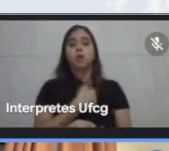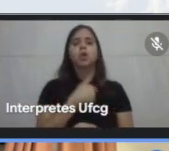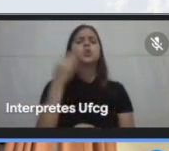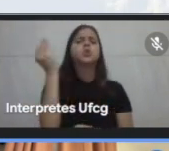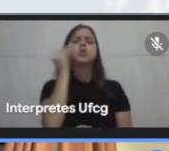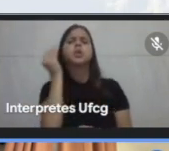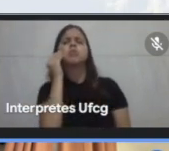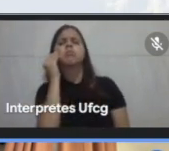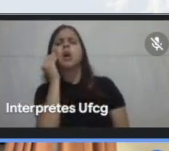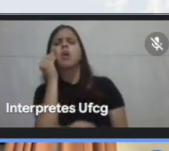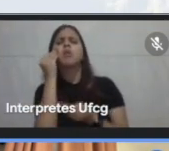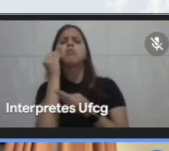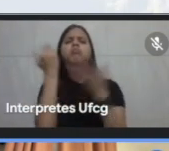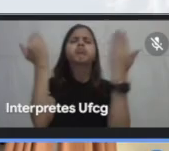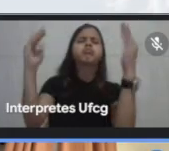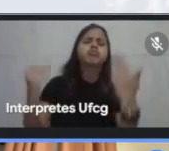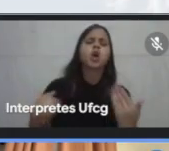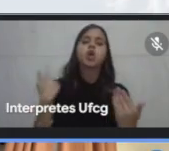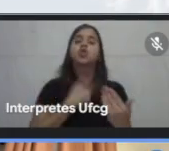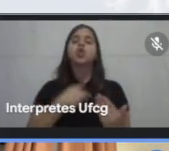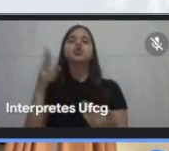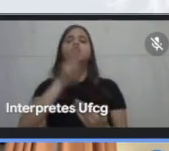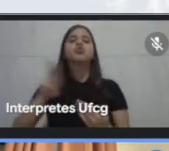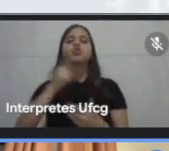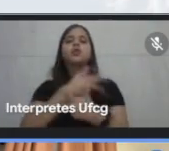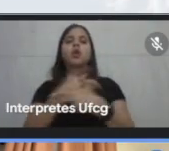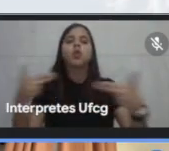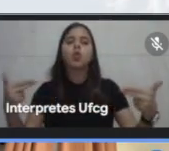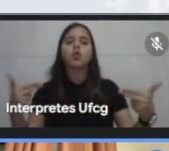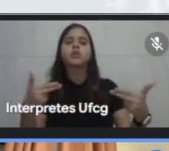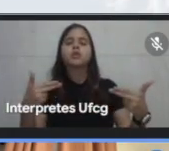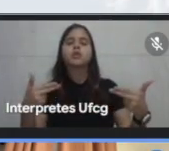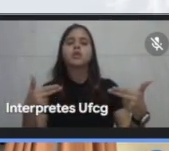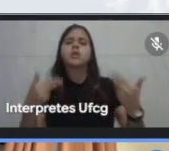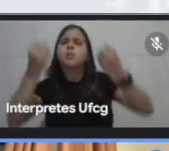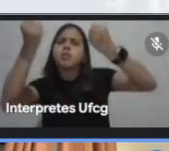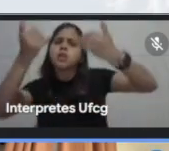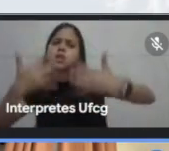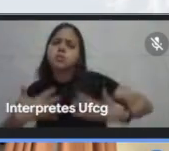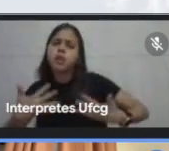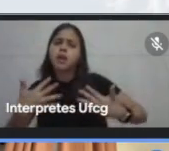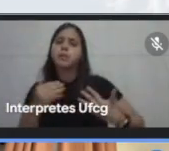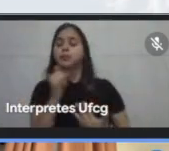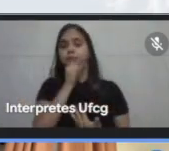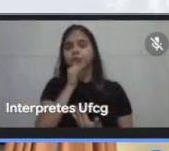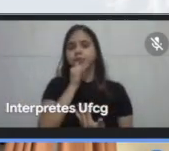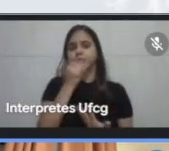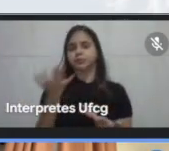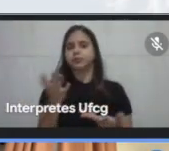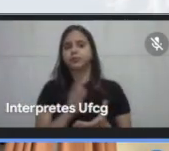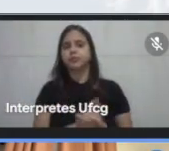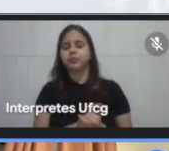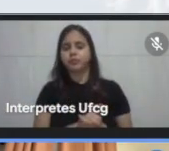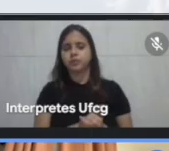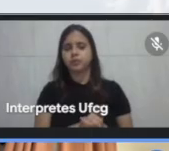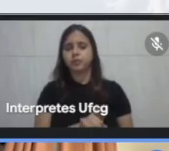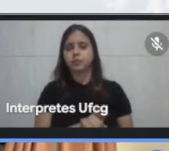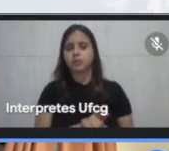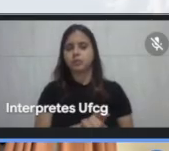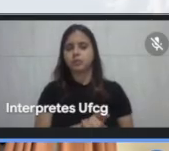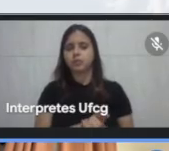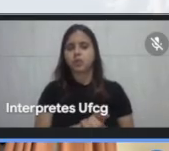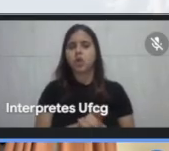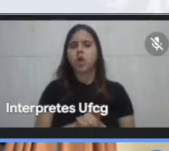a gente basicamente utiliza algumas variáveis que a gente chama de variáveis explicativas. Então, essas variáveis explicativas, elas são meio